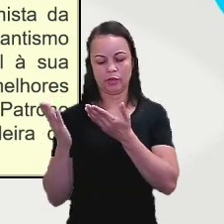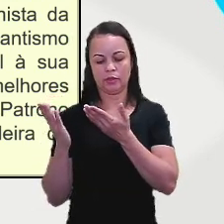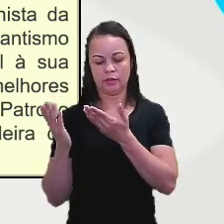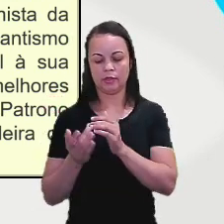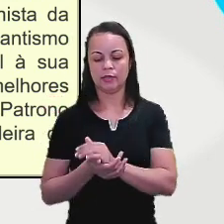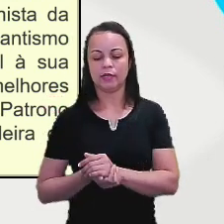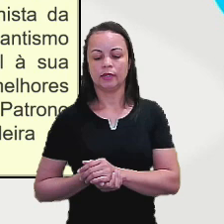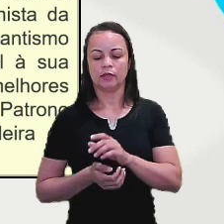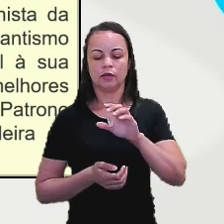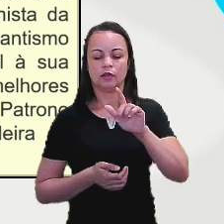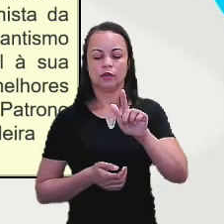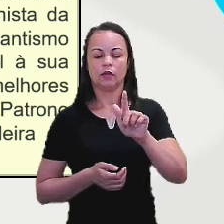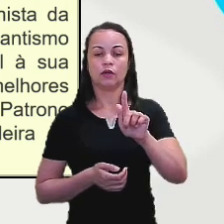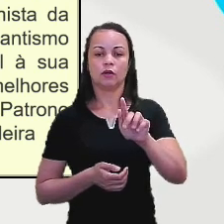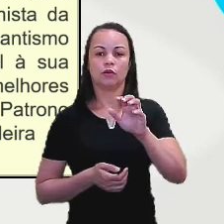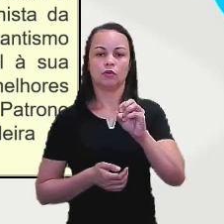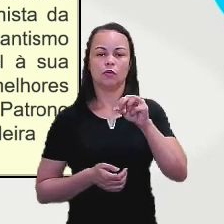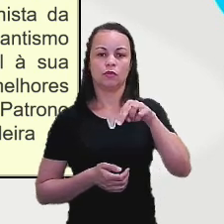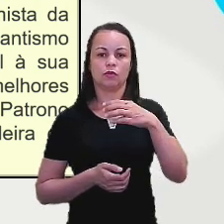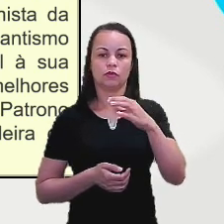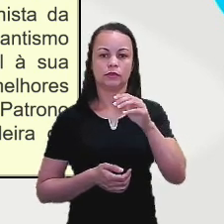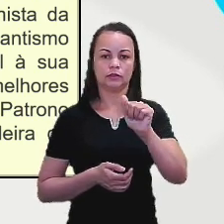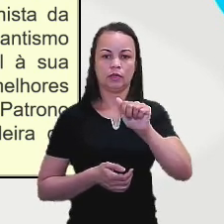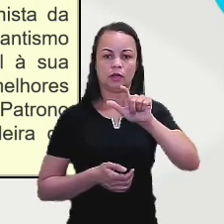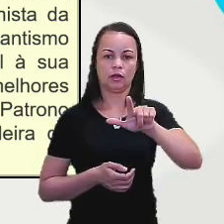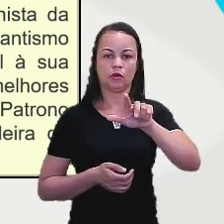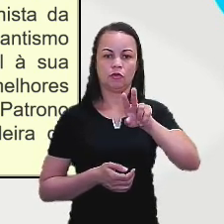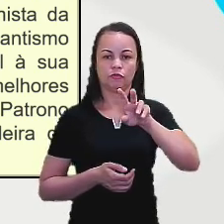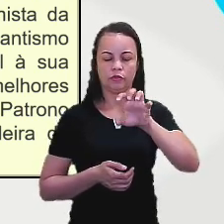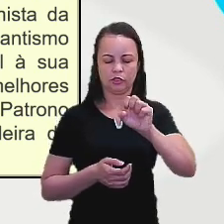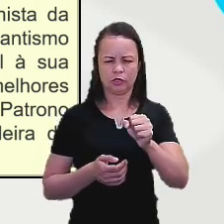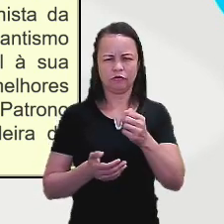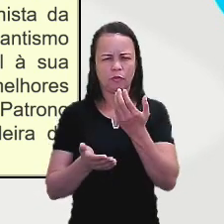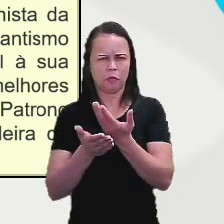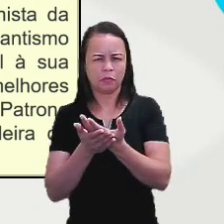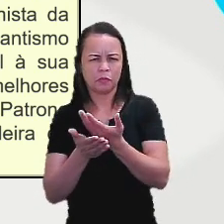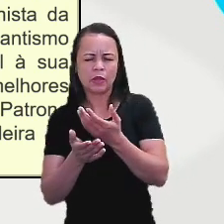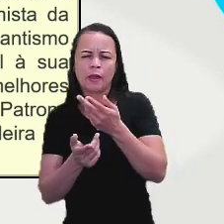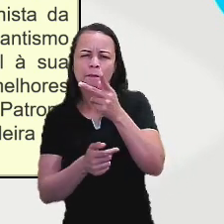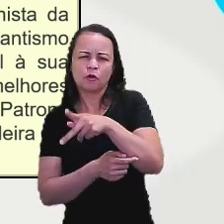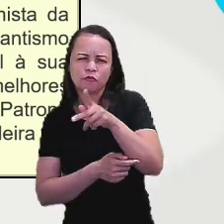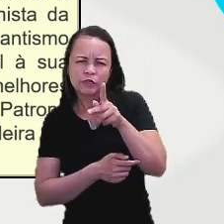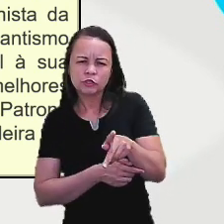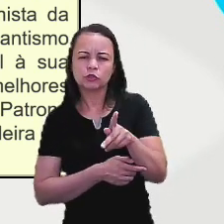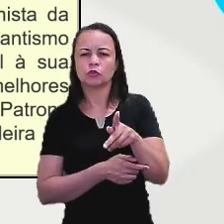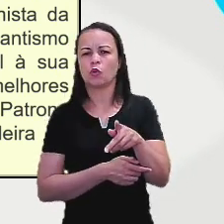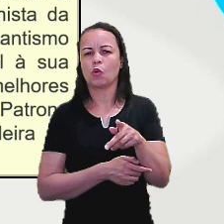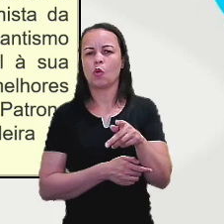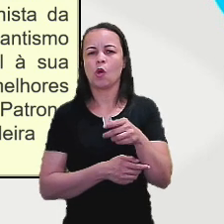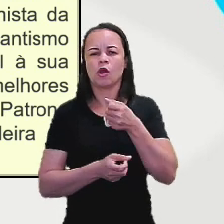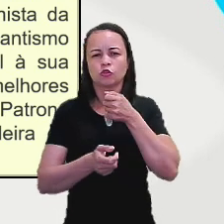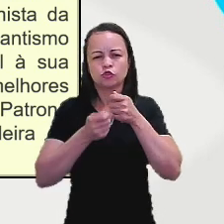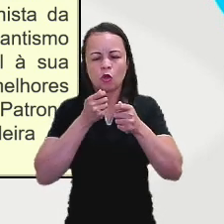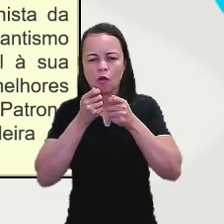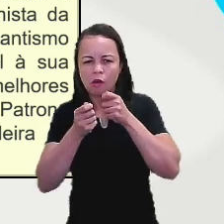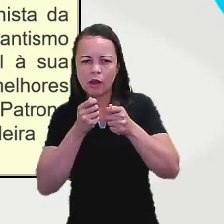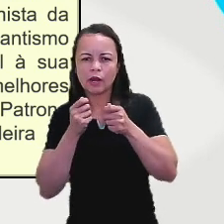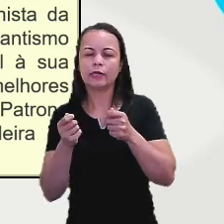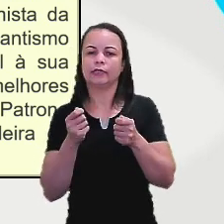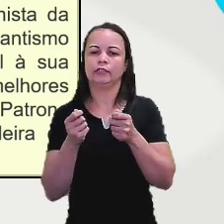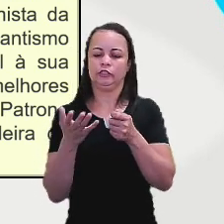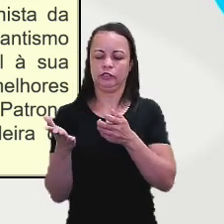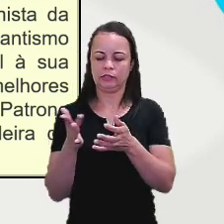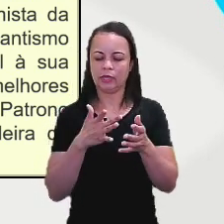foi poeta, professor, jornalista e teatrólogo brasileiro. É lembrado como o grande